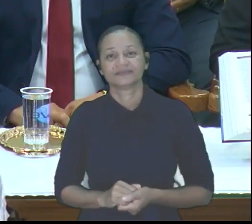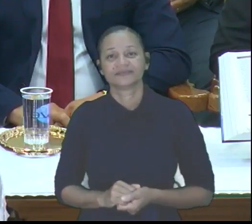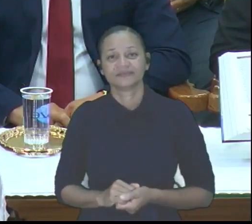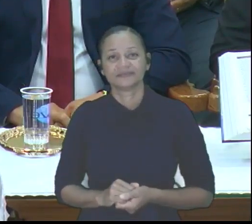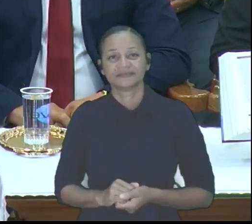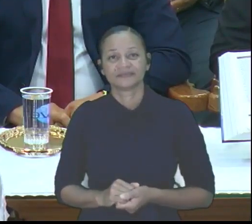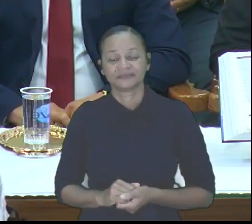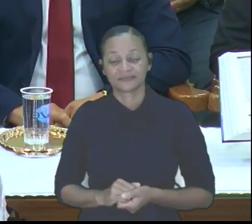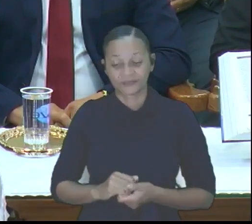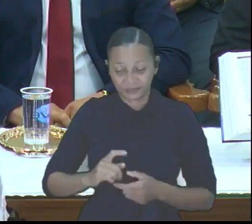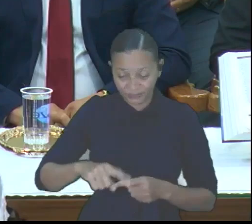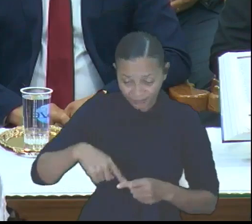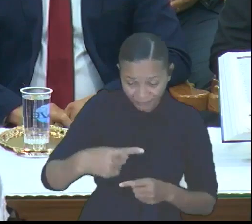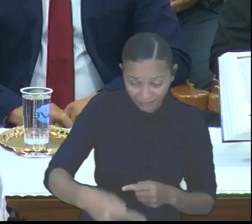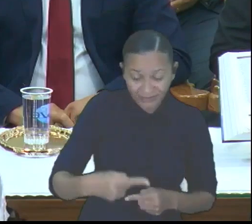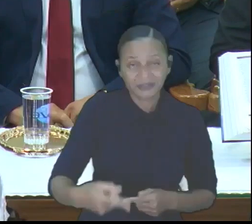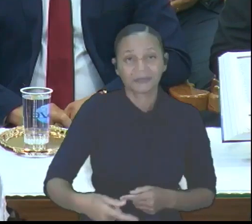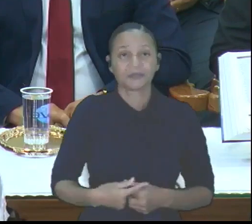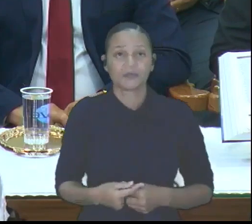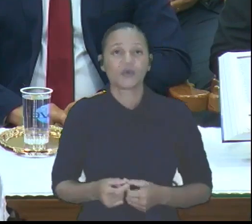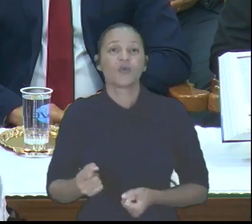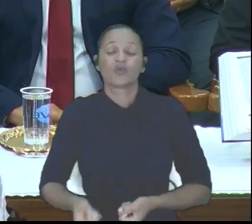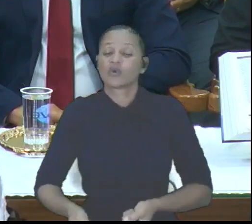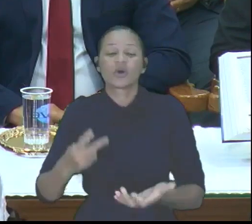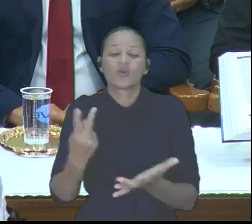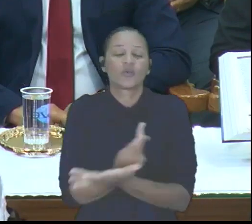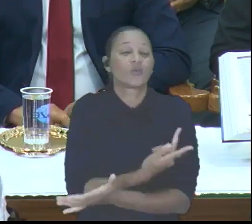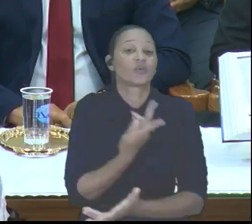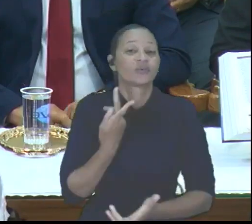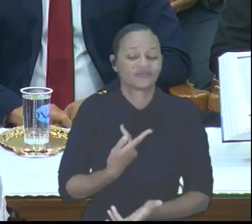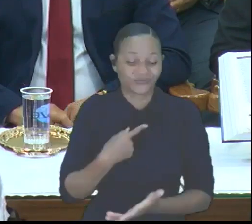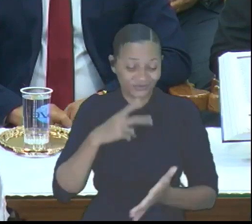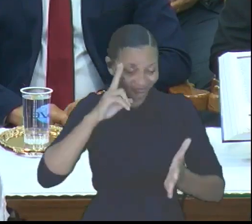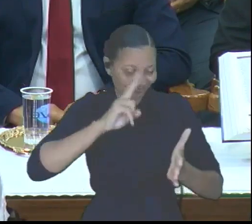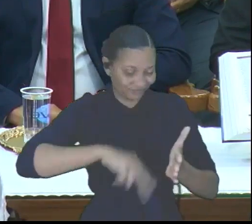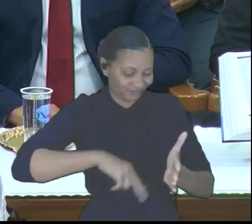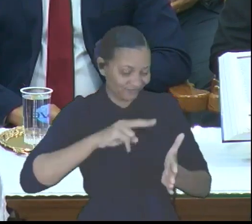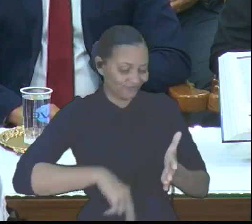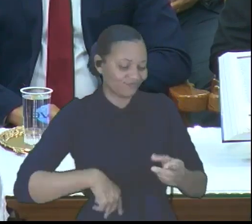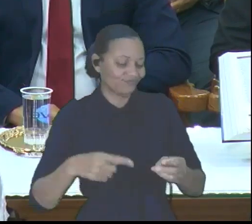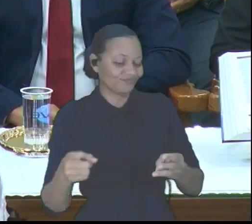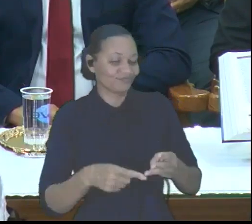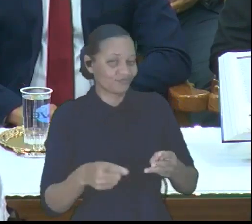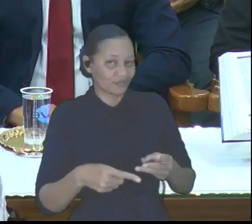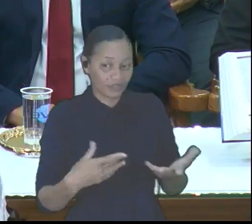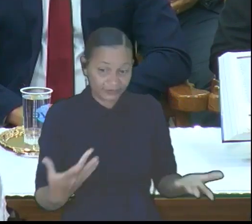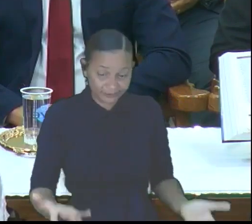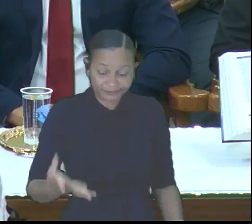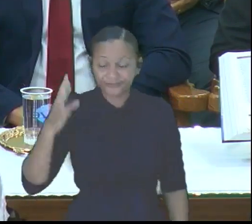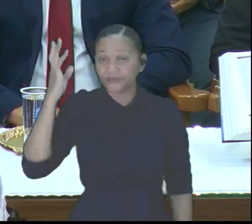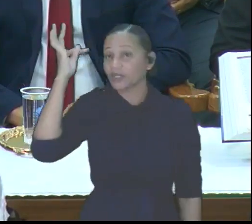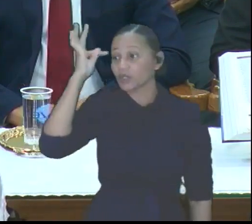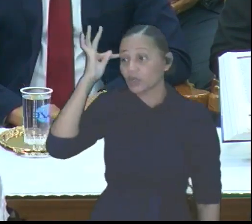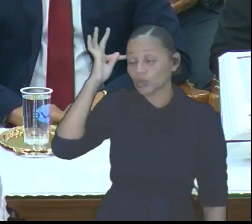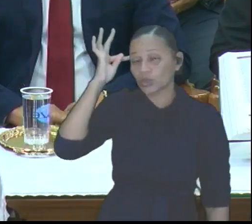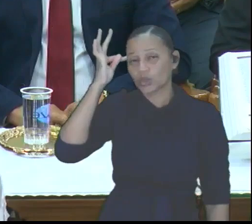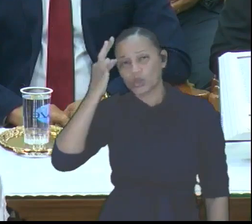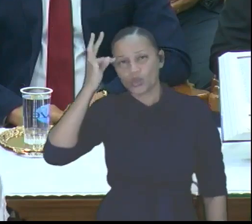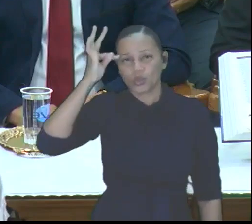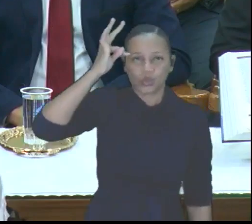O próximo relato que nós vemos agora foi exatamente o que eu li. Então Tomé chega